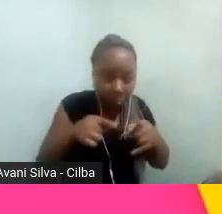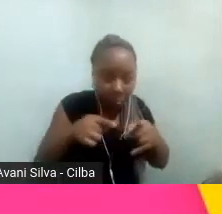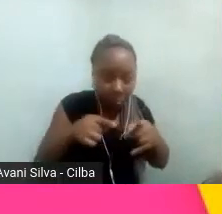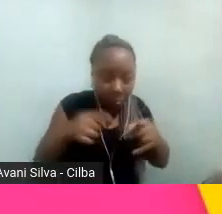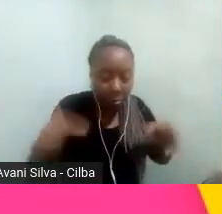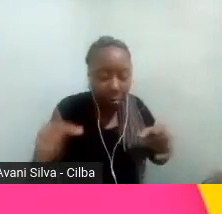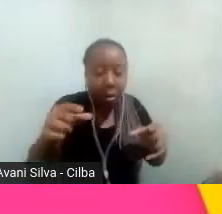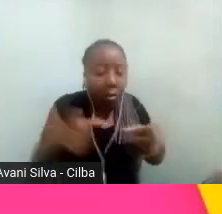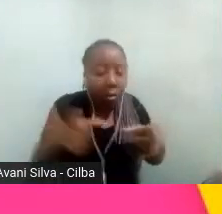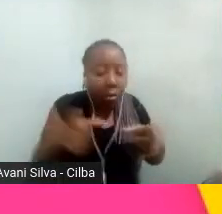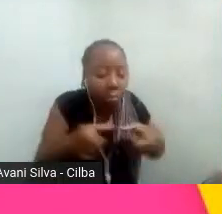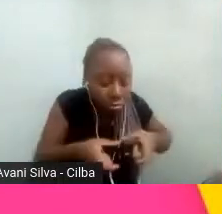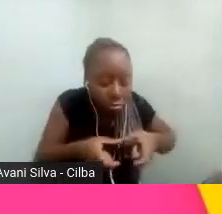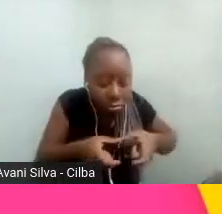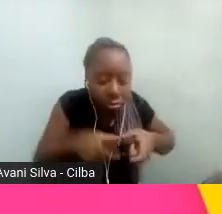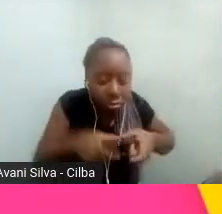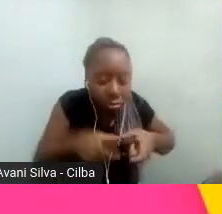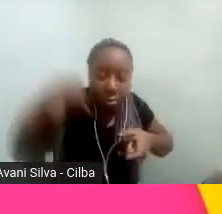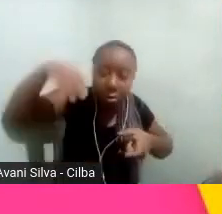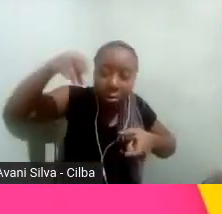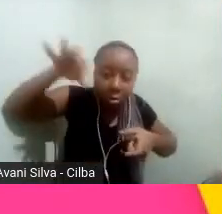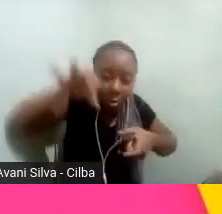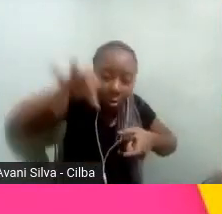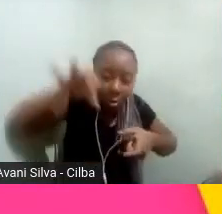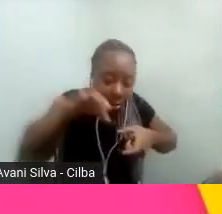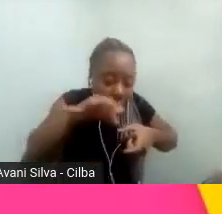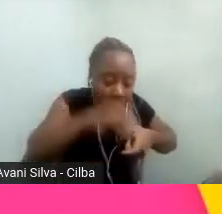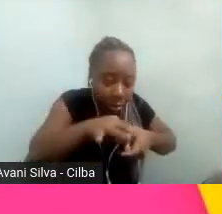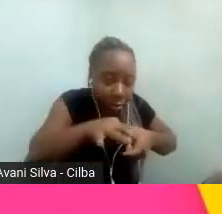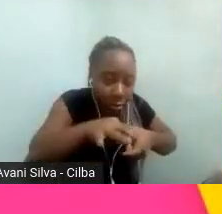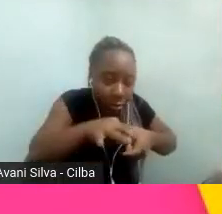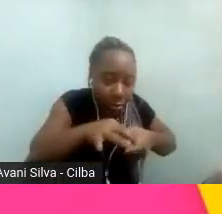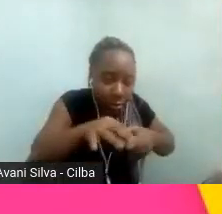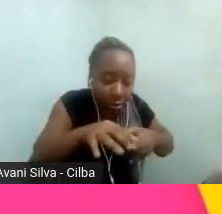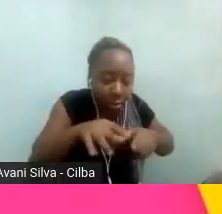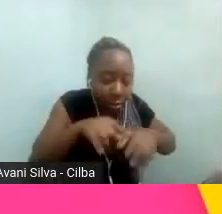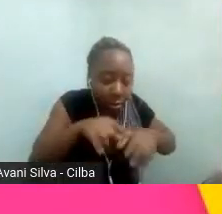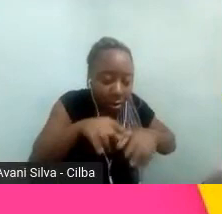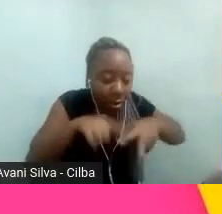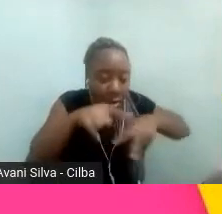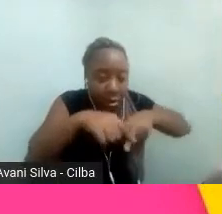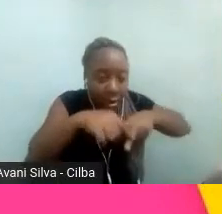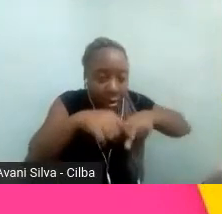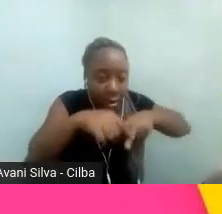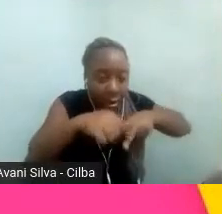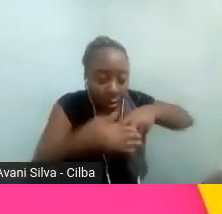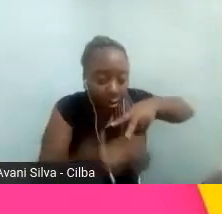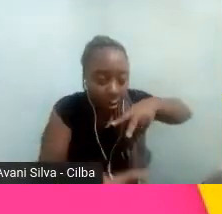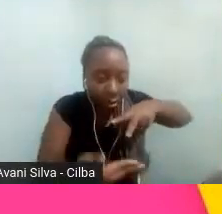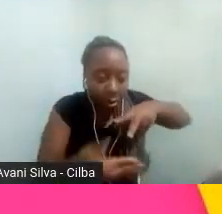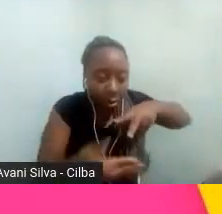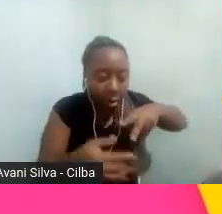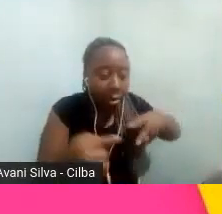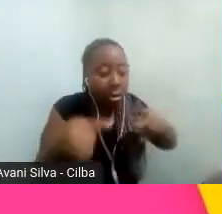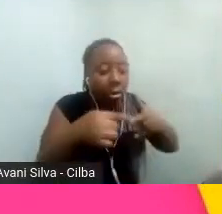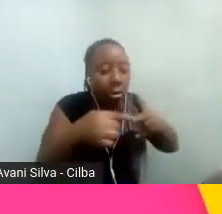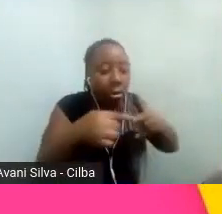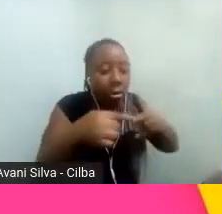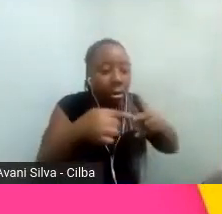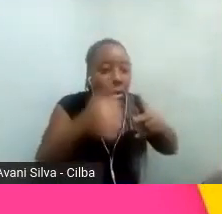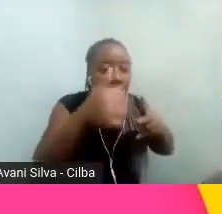LED, a perna maior do LED no 13 e a perna menor